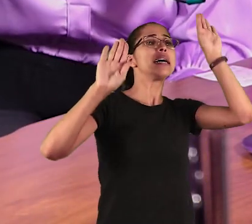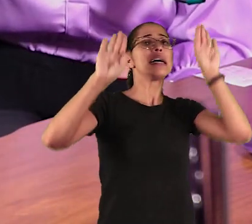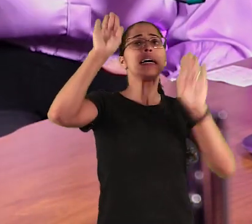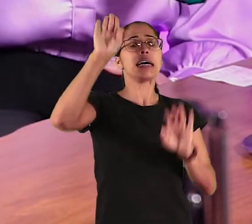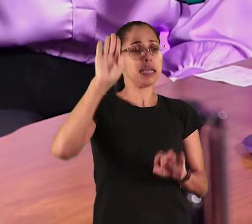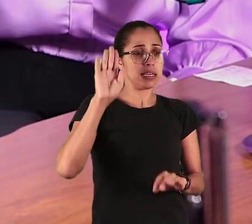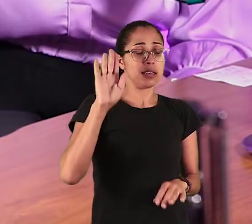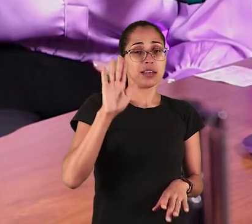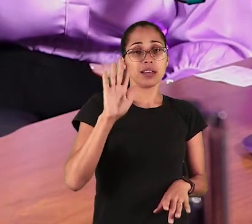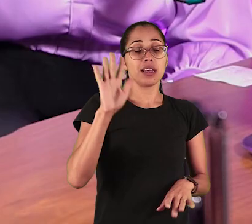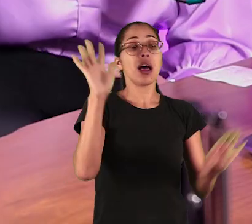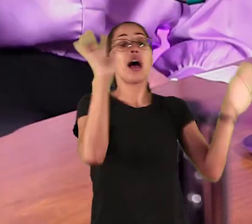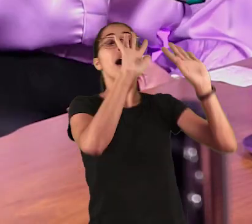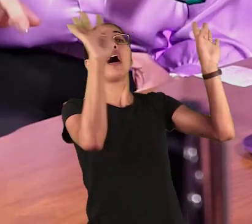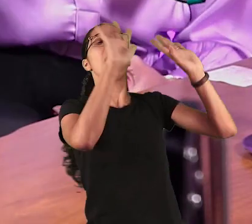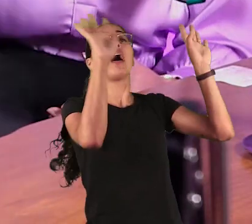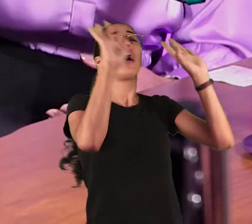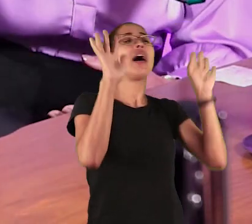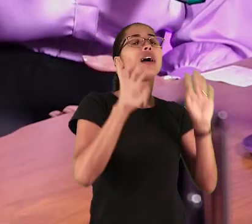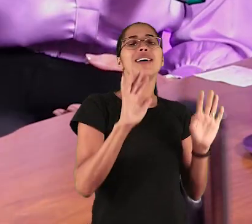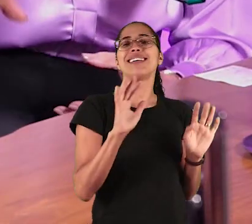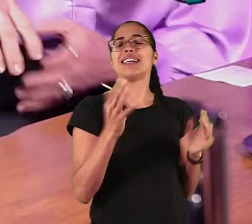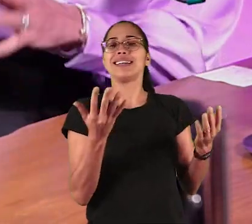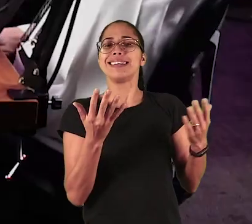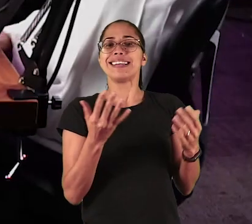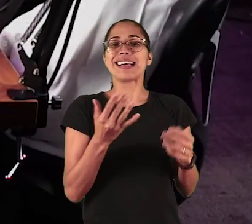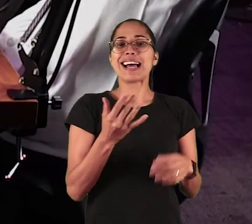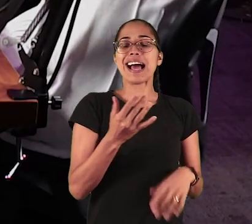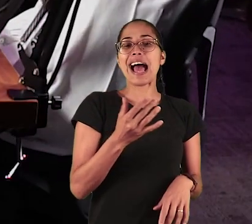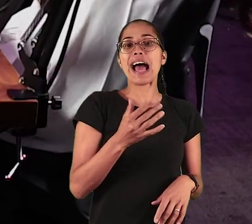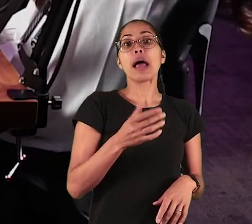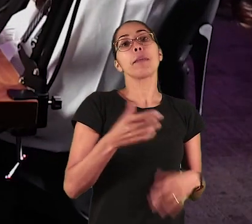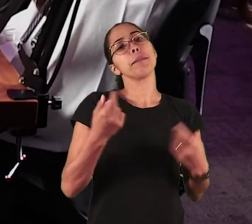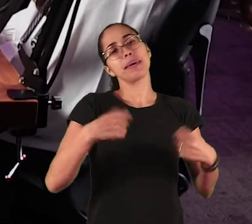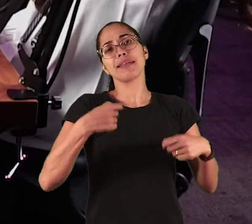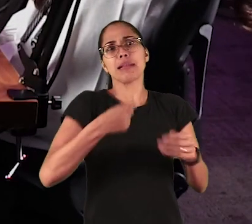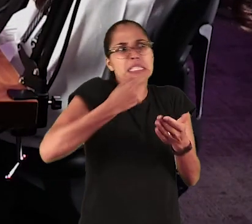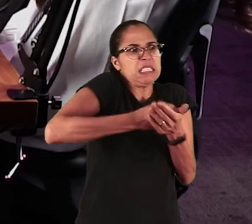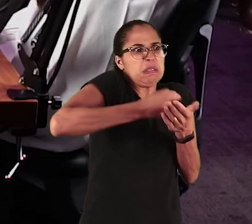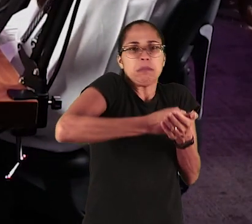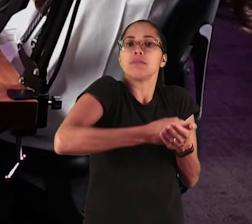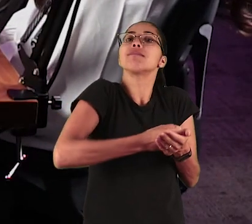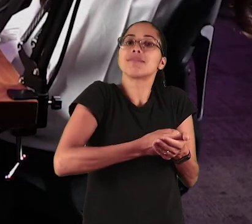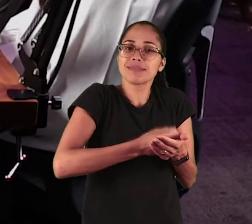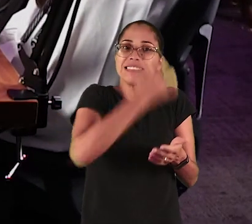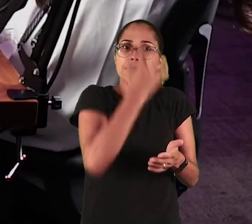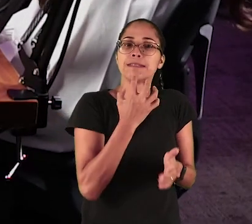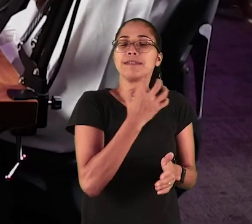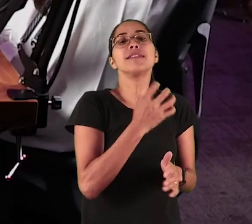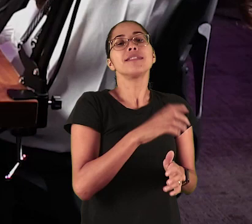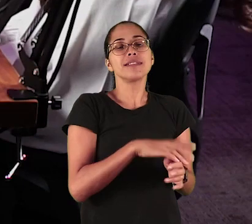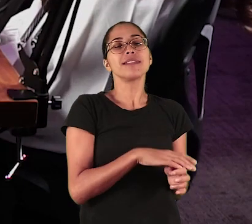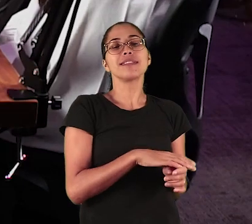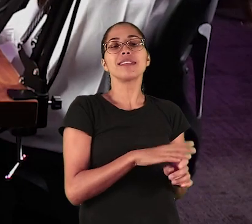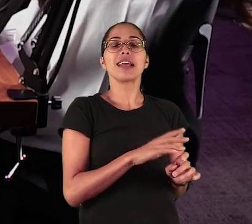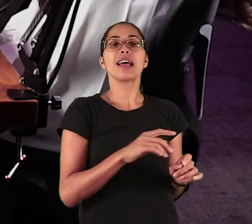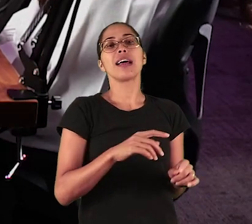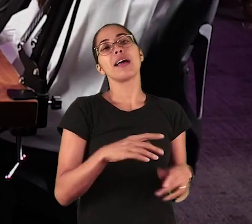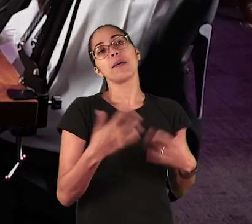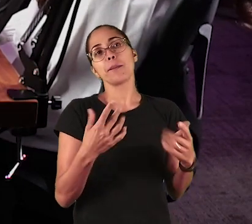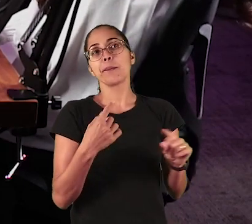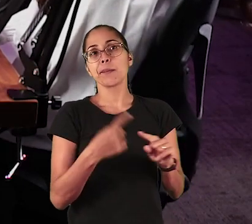levantar com a mão levantada é a Última Ceia né agora é a sua vez agora que todos já falaram que você vai falar já no contribui mais que já foi falado